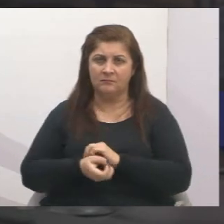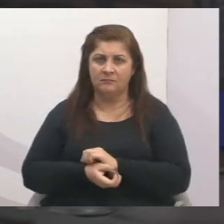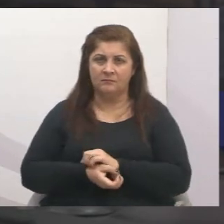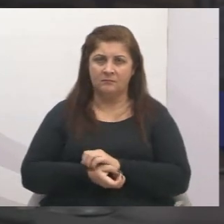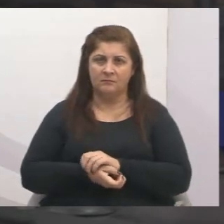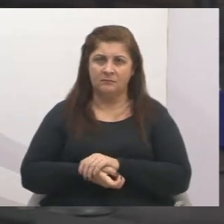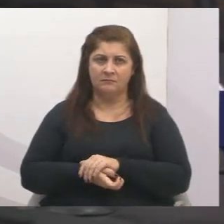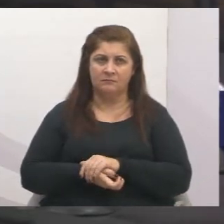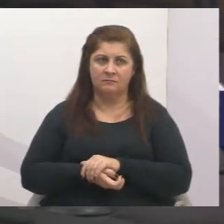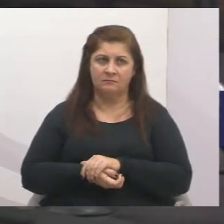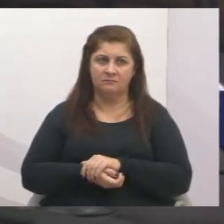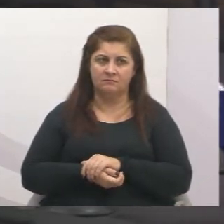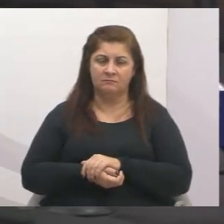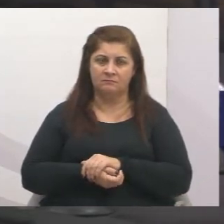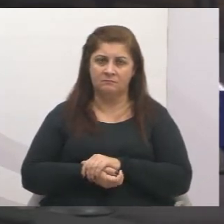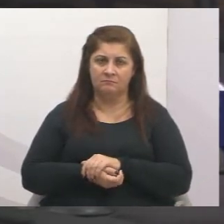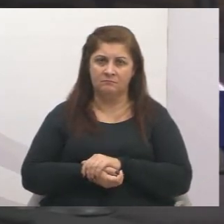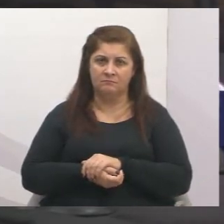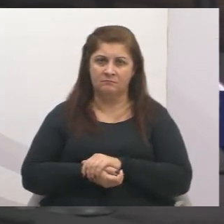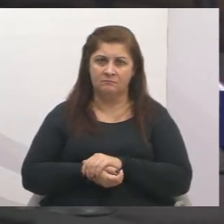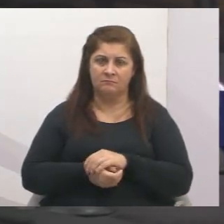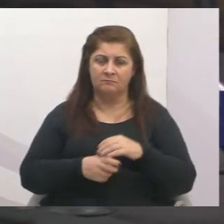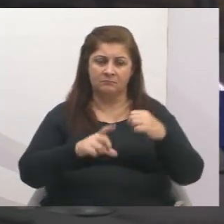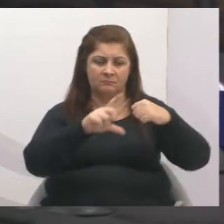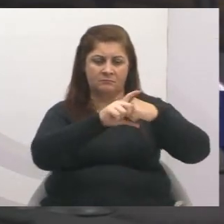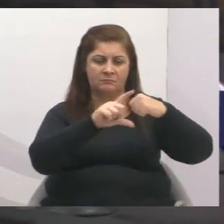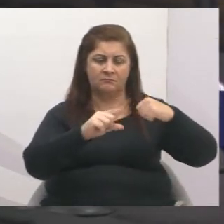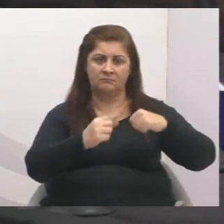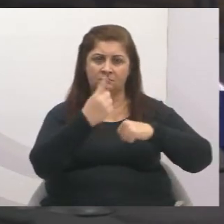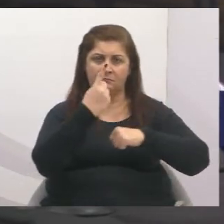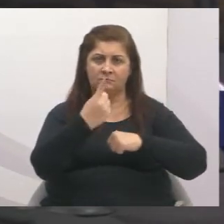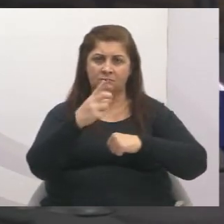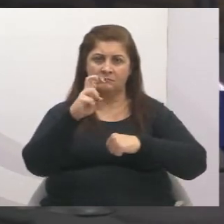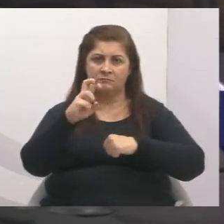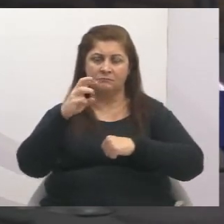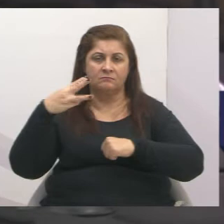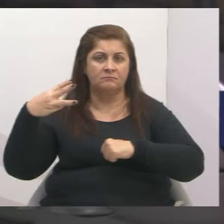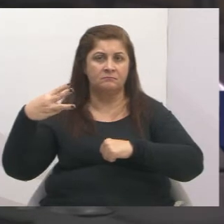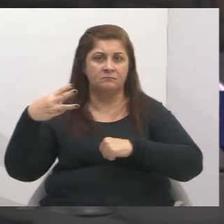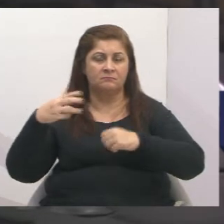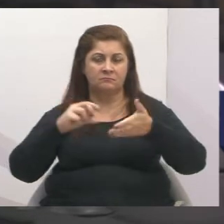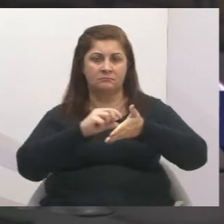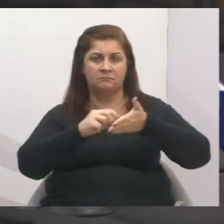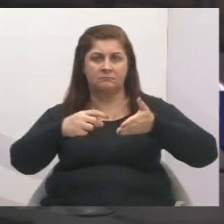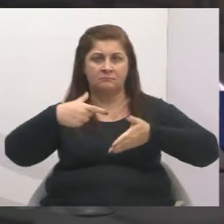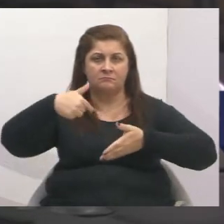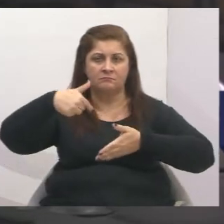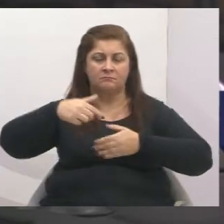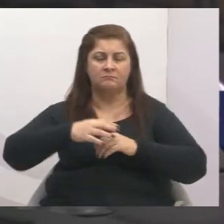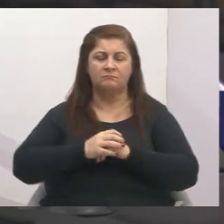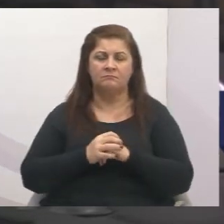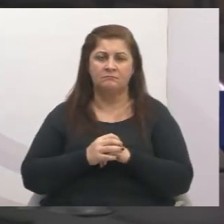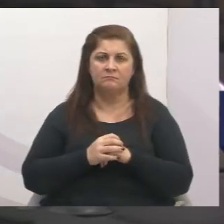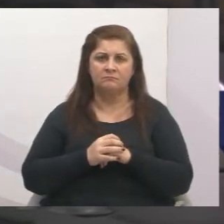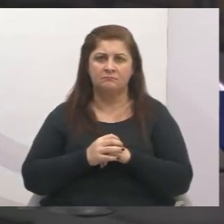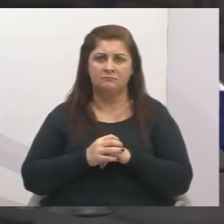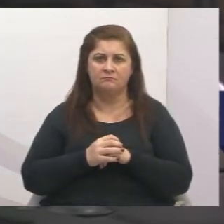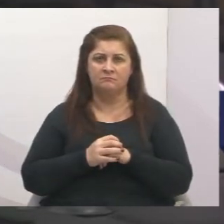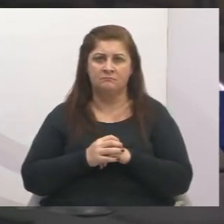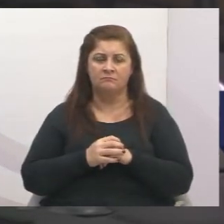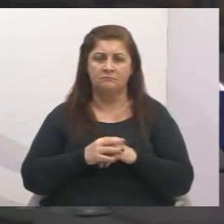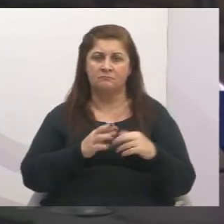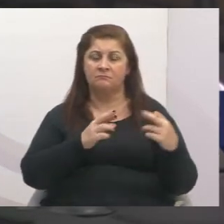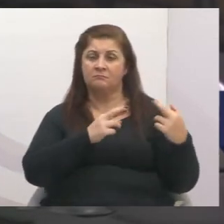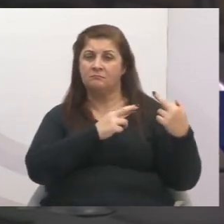1988, ela impôs no seu artigo 153, inciso 7º, compete à